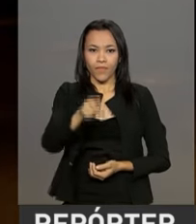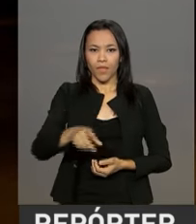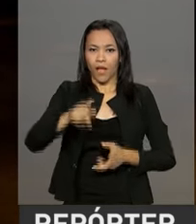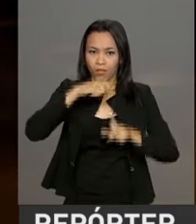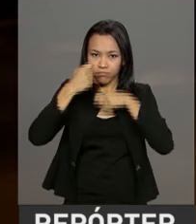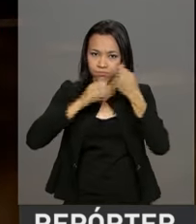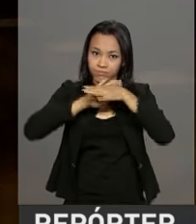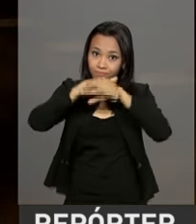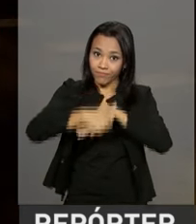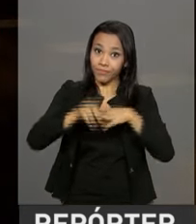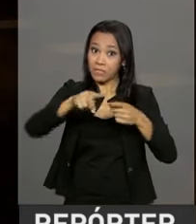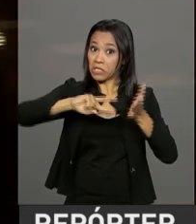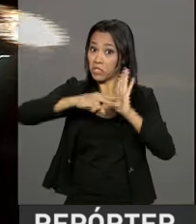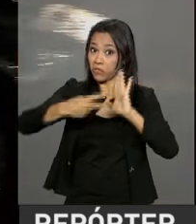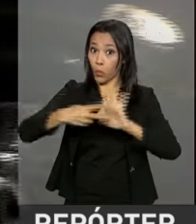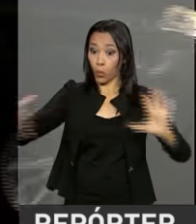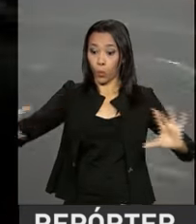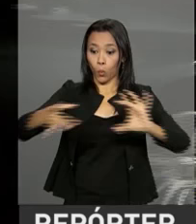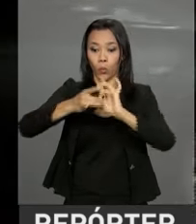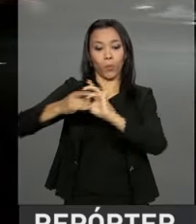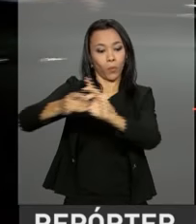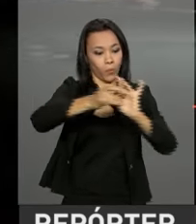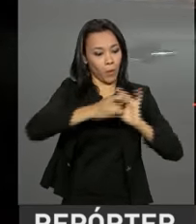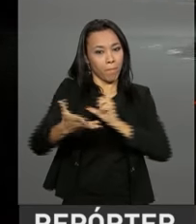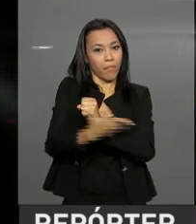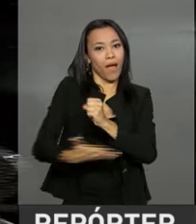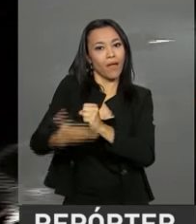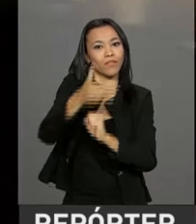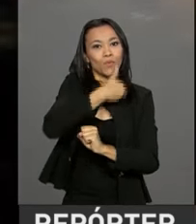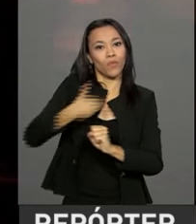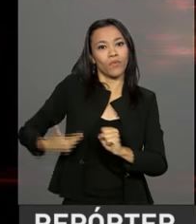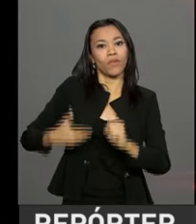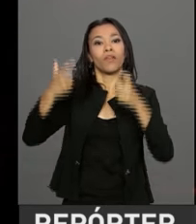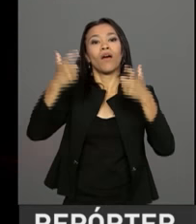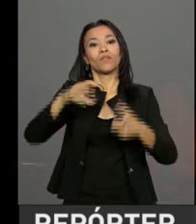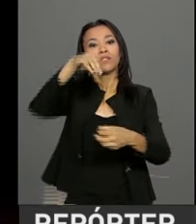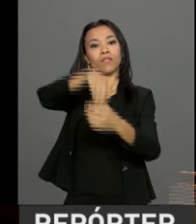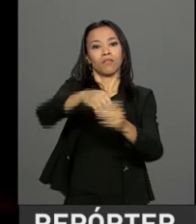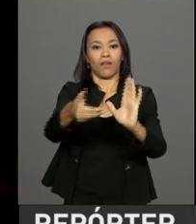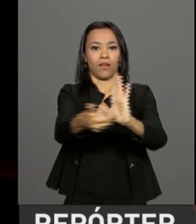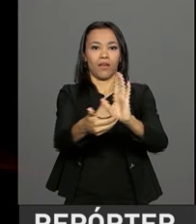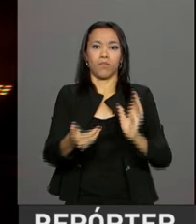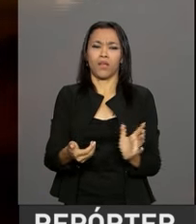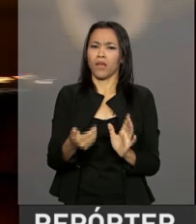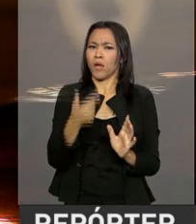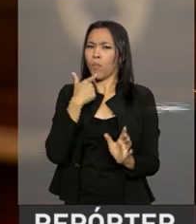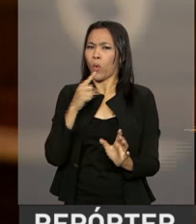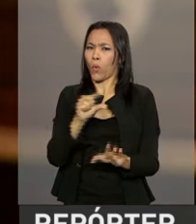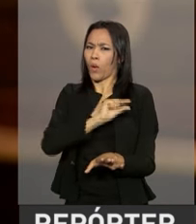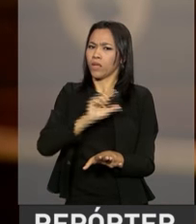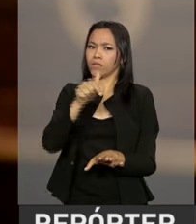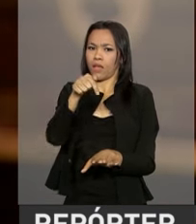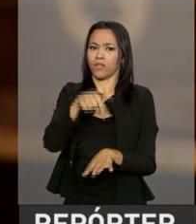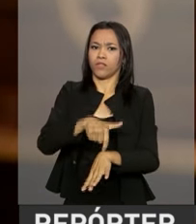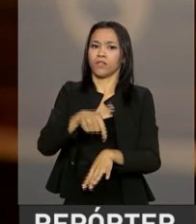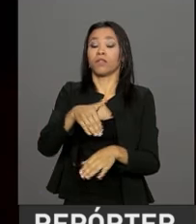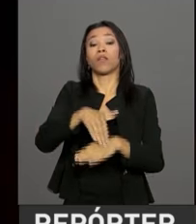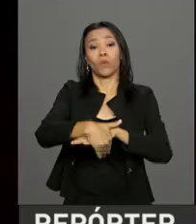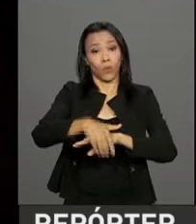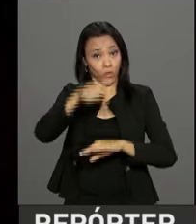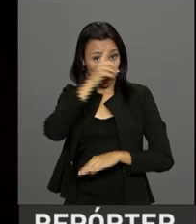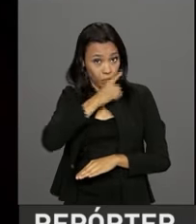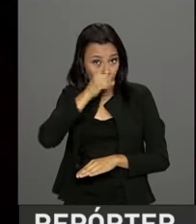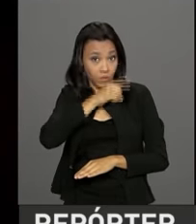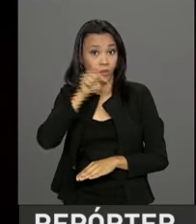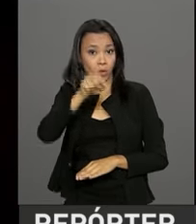Um jantar que simbolizou a união da base do governo na Câmara dos Deputados. Pouco antes das 7 horas da noite deste domingo,